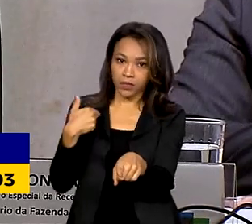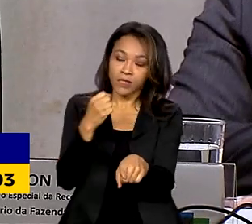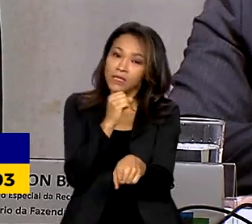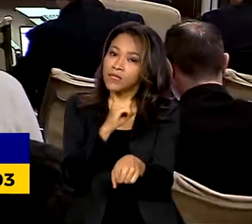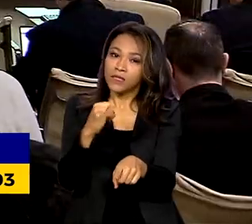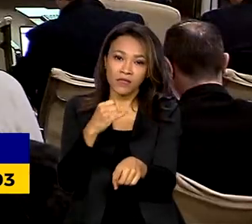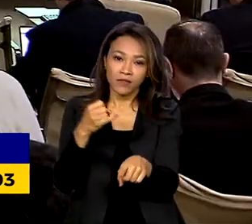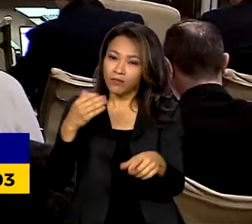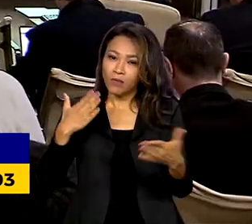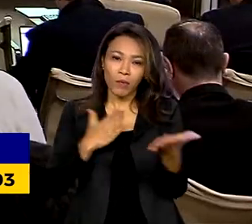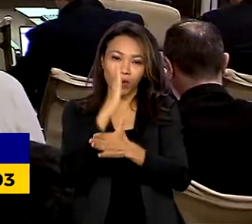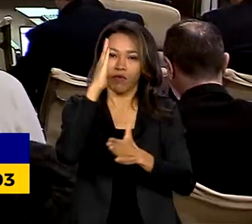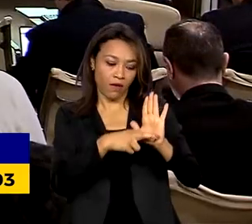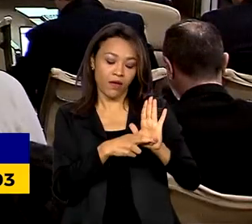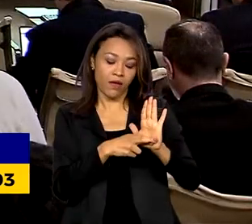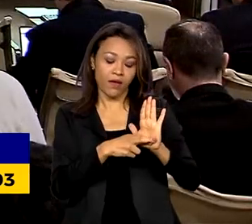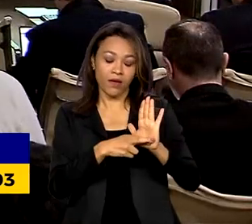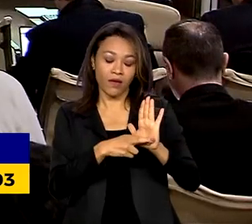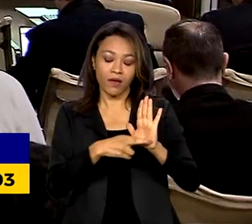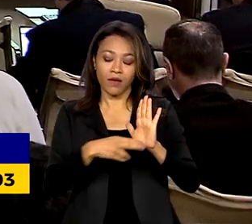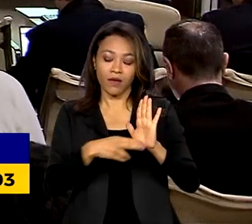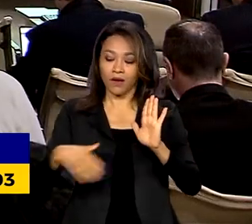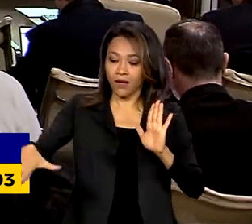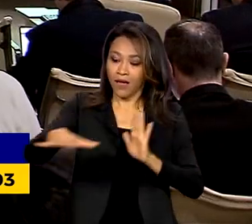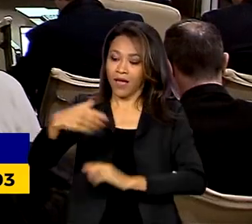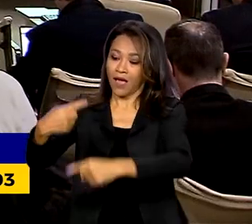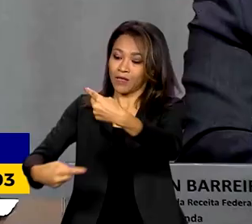nova regra fiscal as políticas